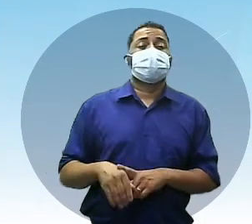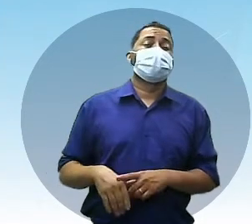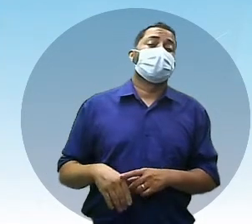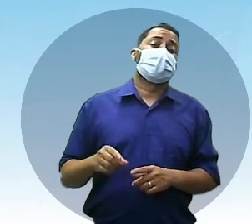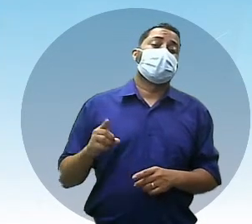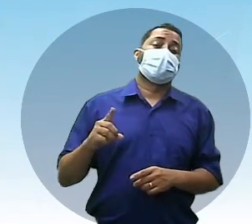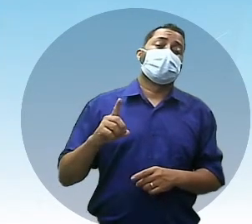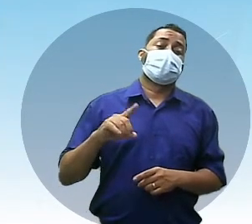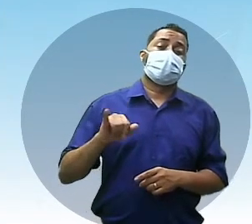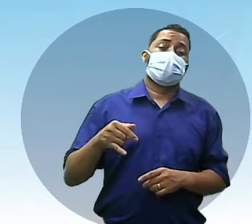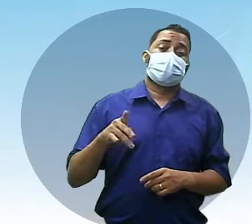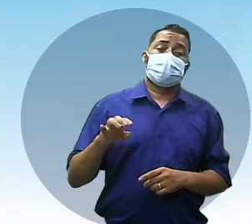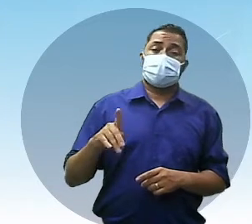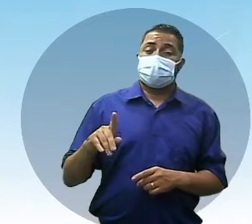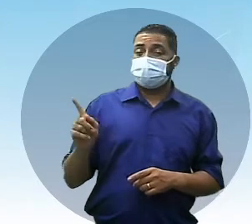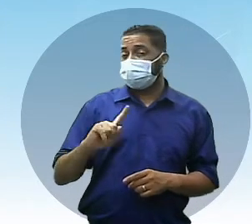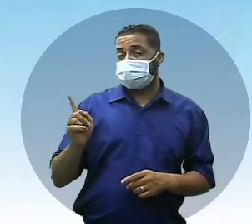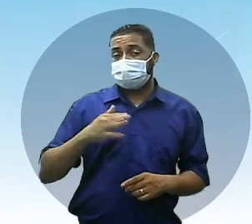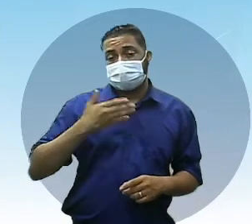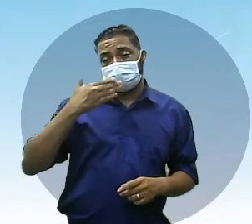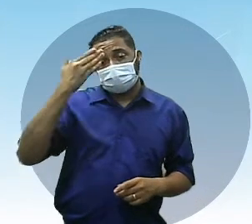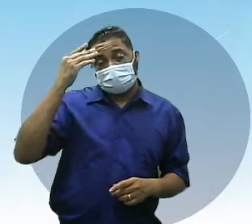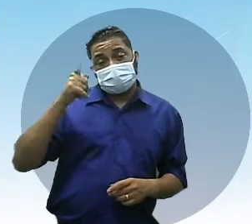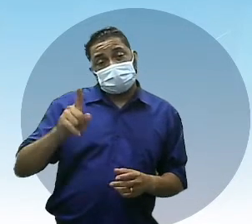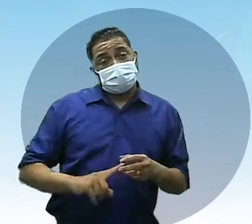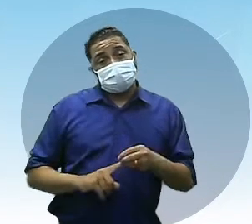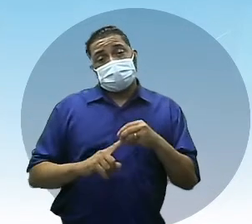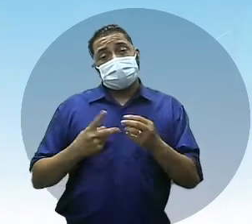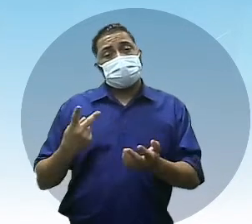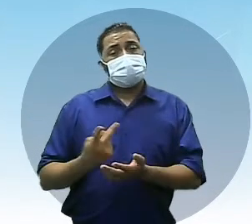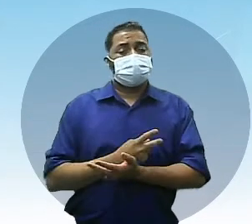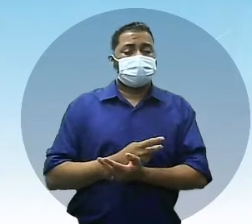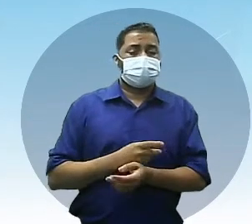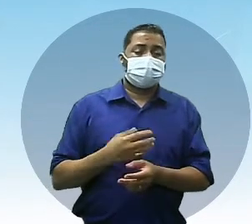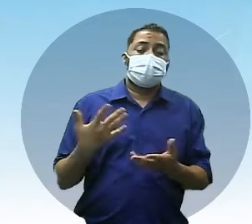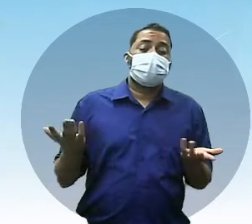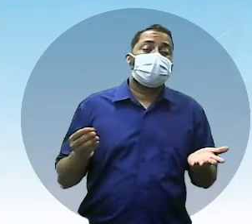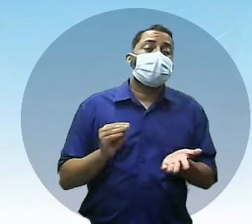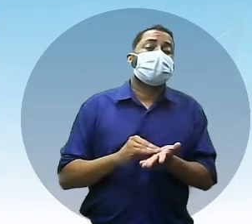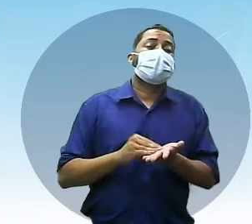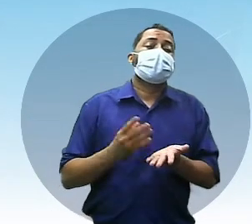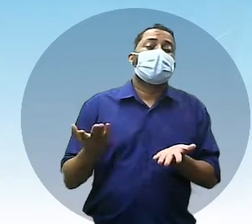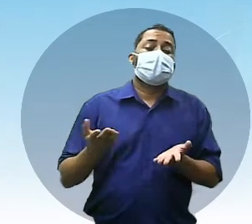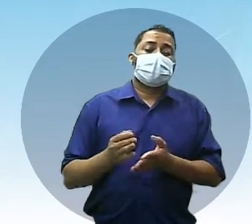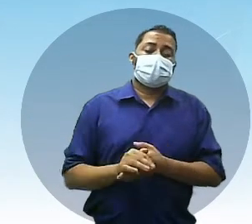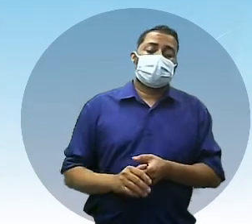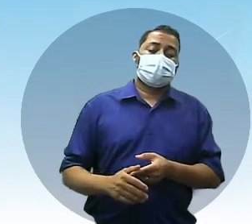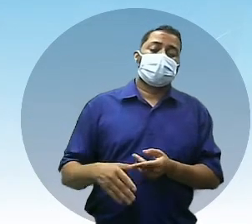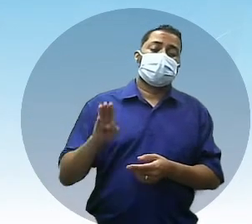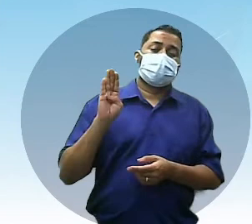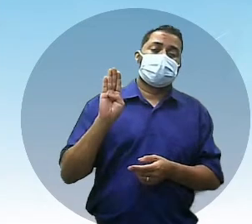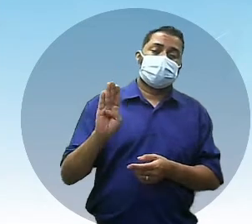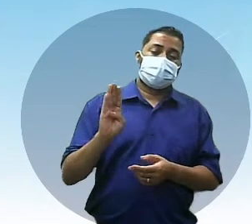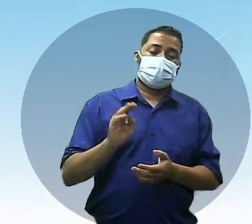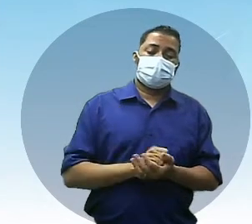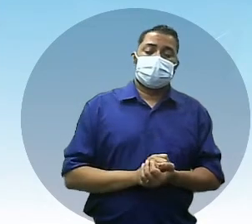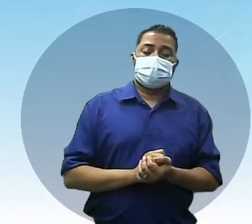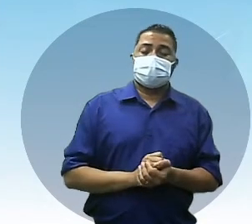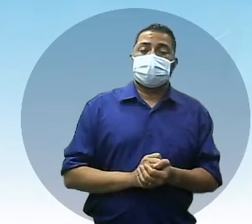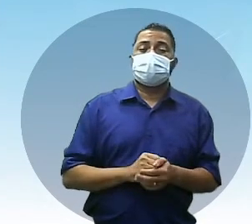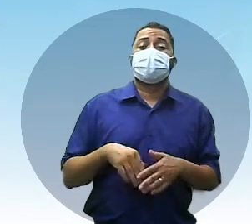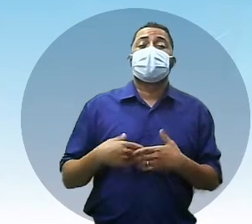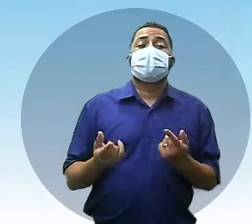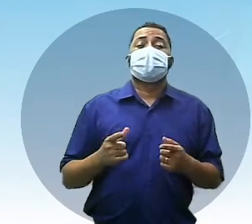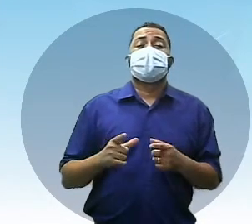na região, não é árabe. Esse é o único erro que está aí. Só sobrou que letra? Bem, Robertão, qual é a letra